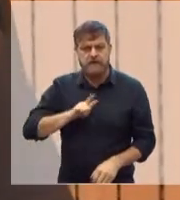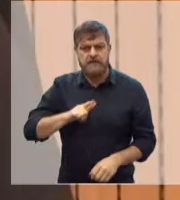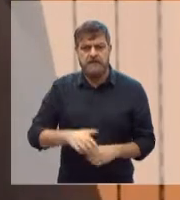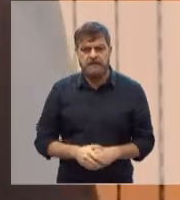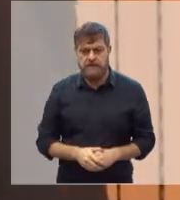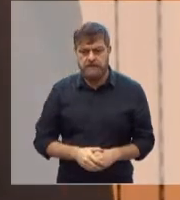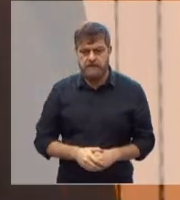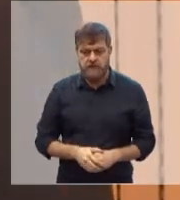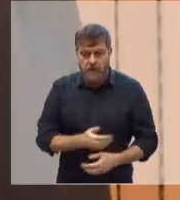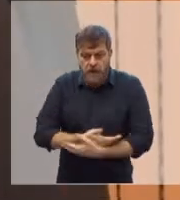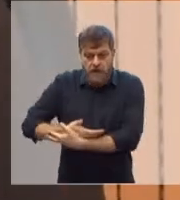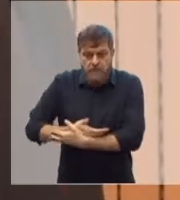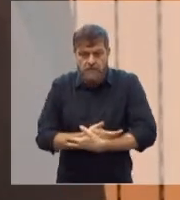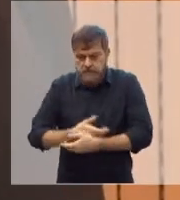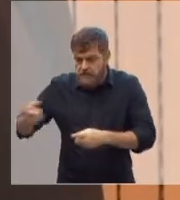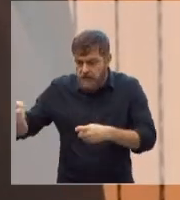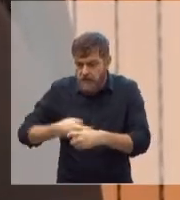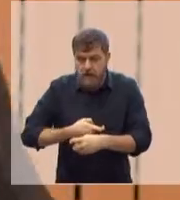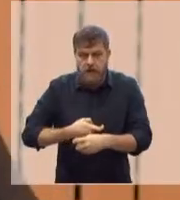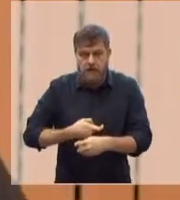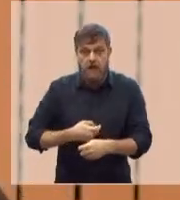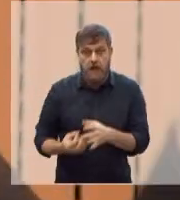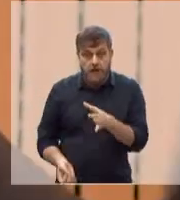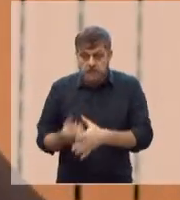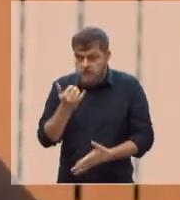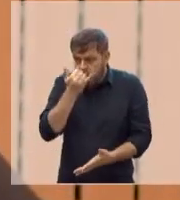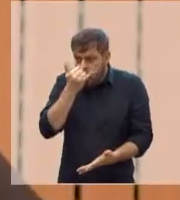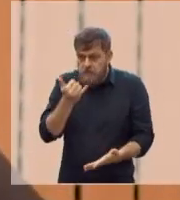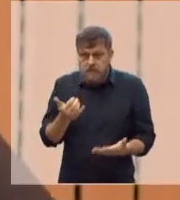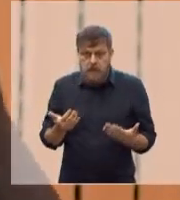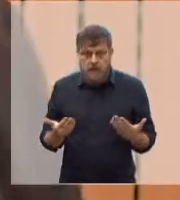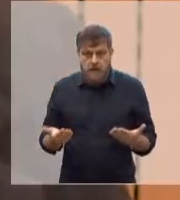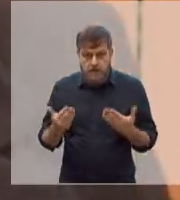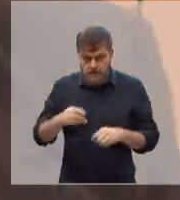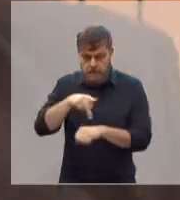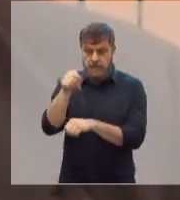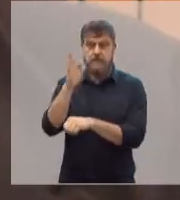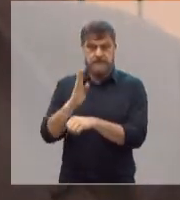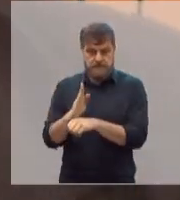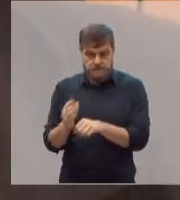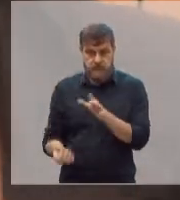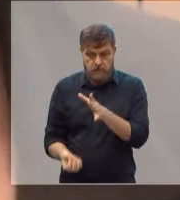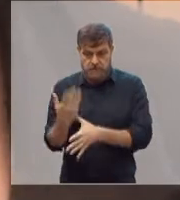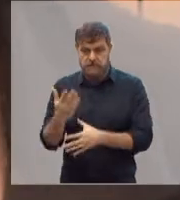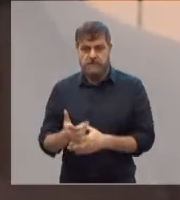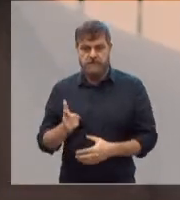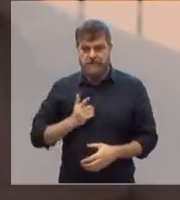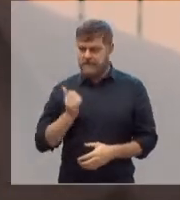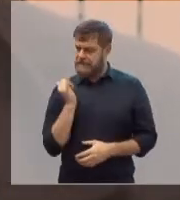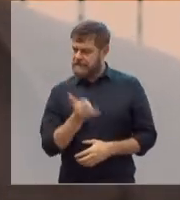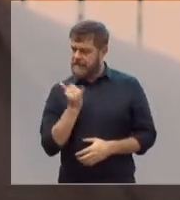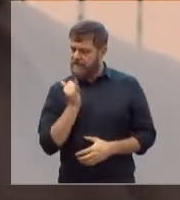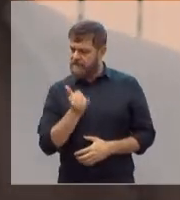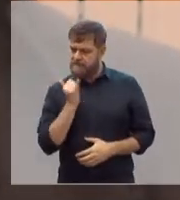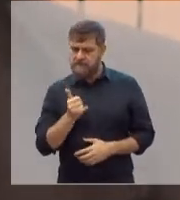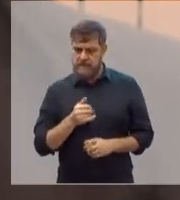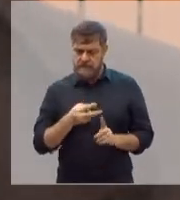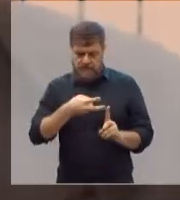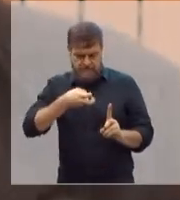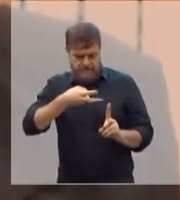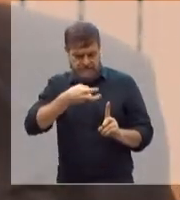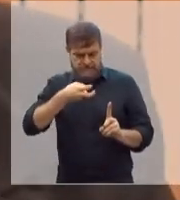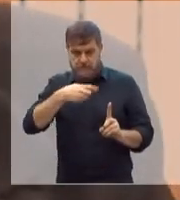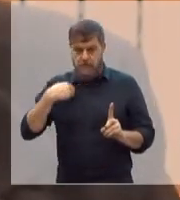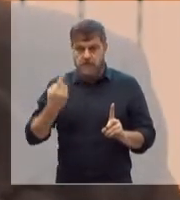é o abuso ao recém-nascido, né, que tem ocorrido, está acontecendo isso no país. E ela fala várias vezes